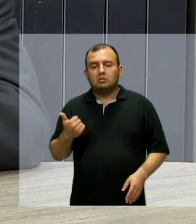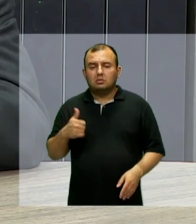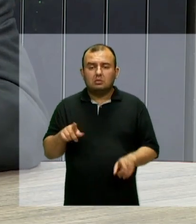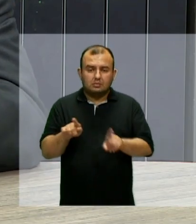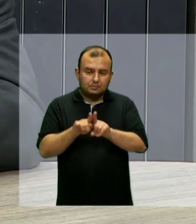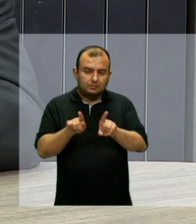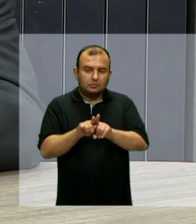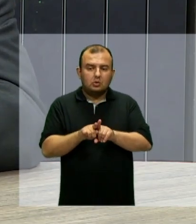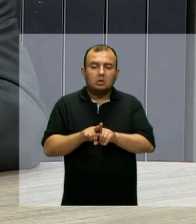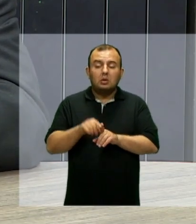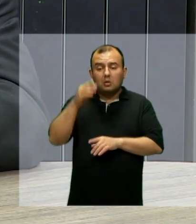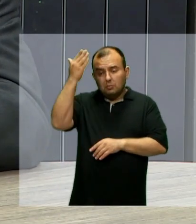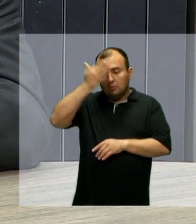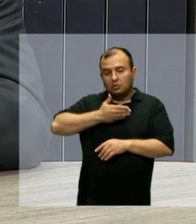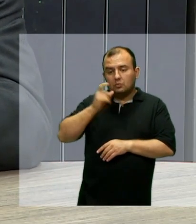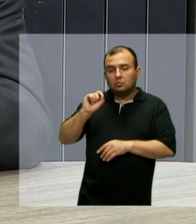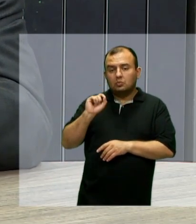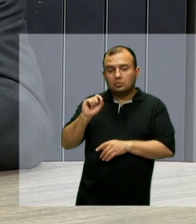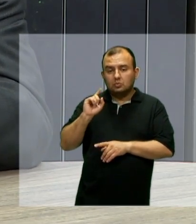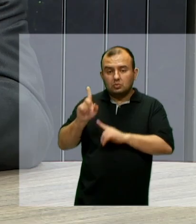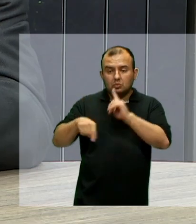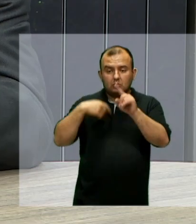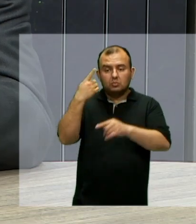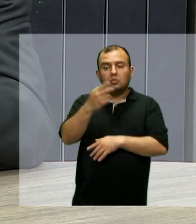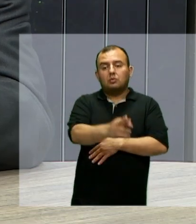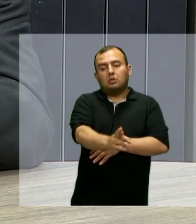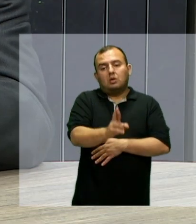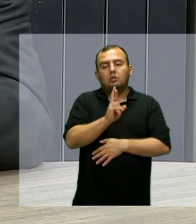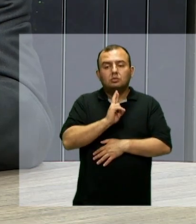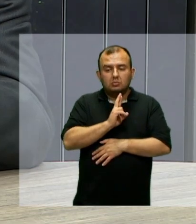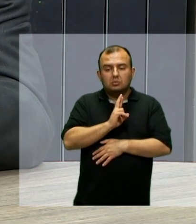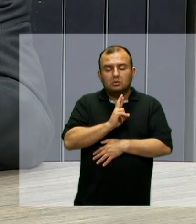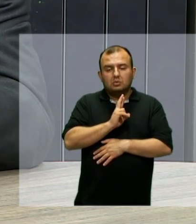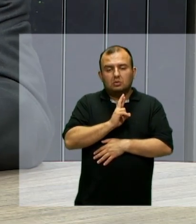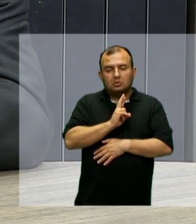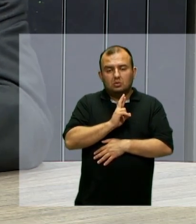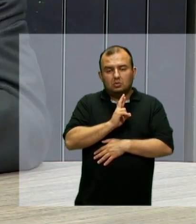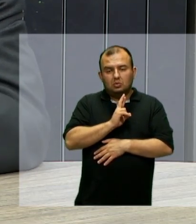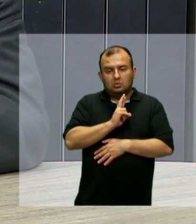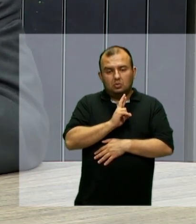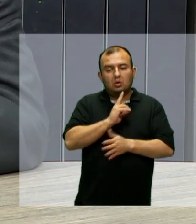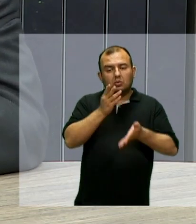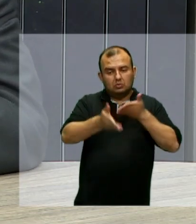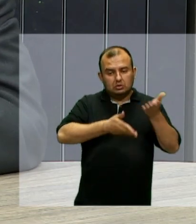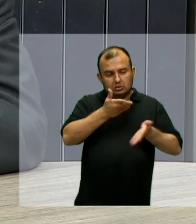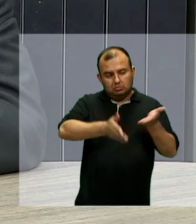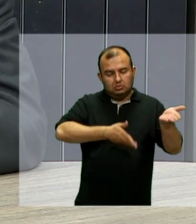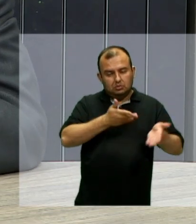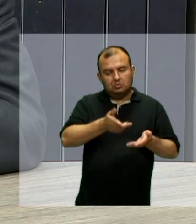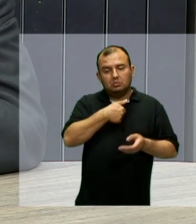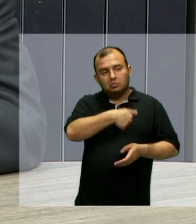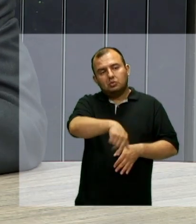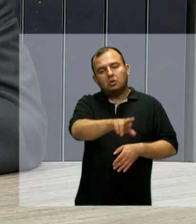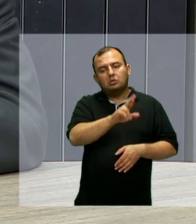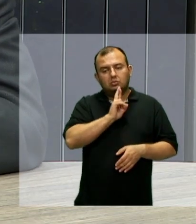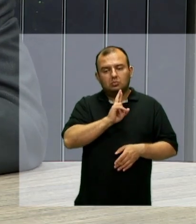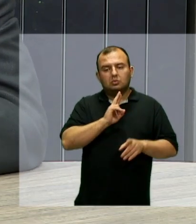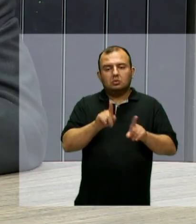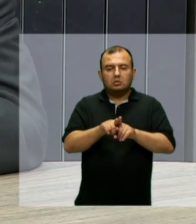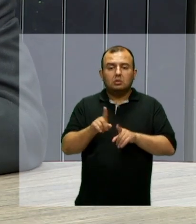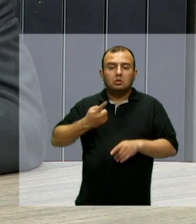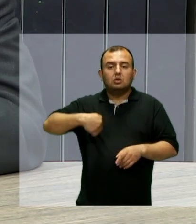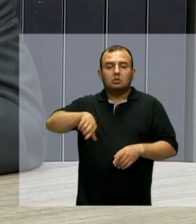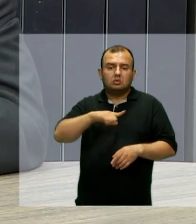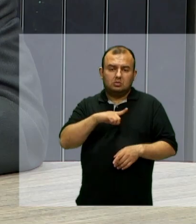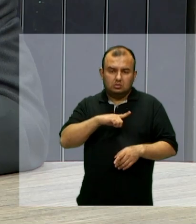disso, comprovadamente, isso vai refletir na resposta no tratamento da paciente. Nós temos